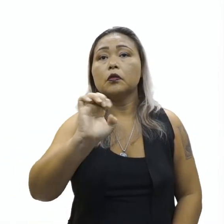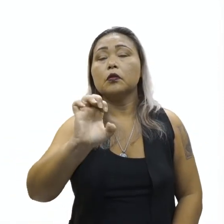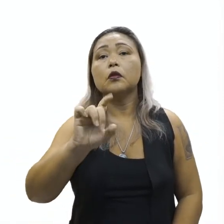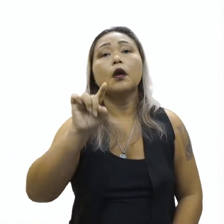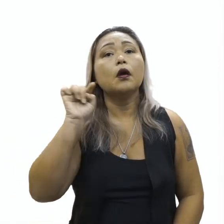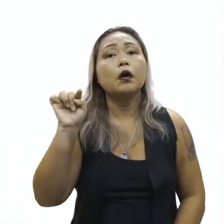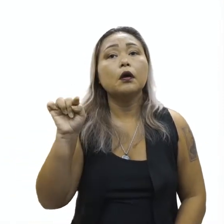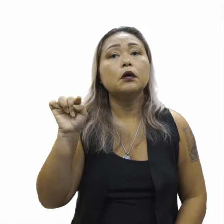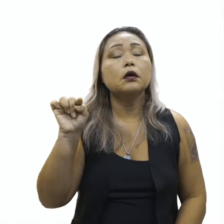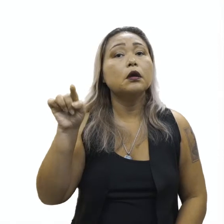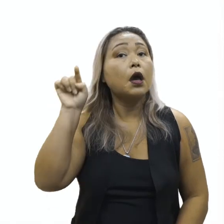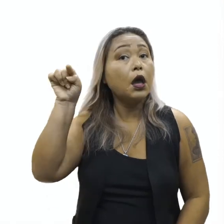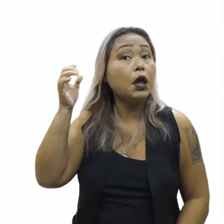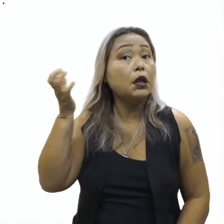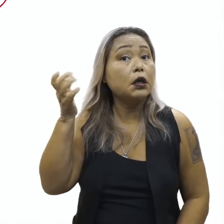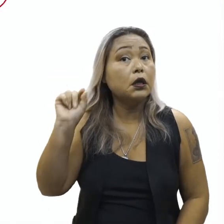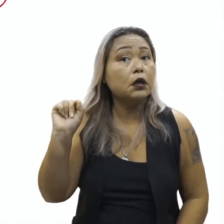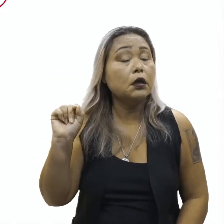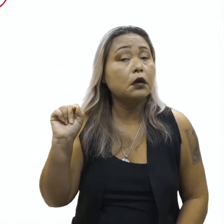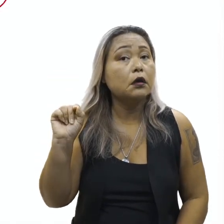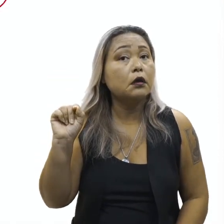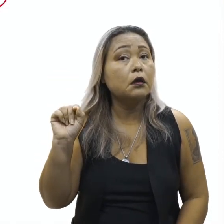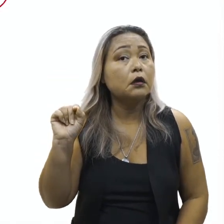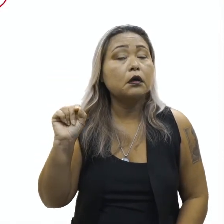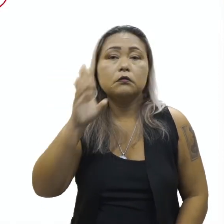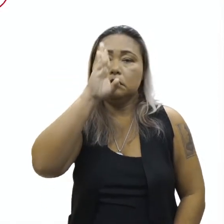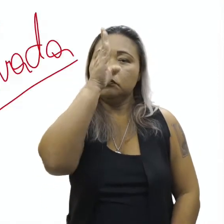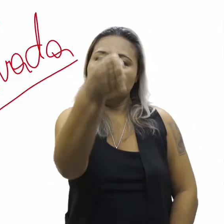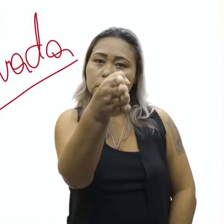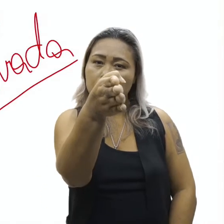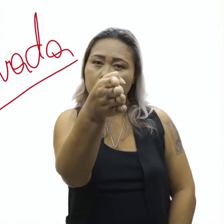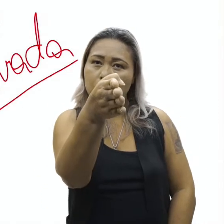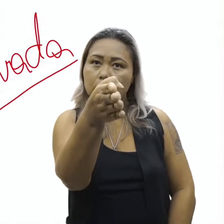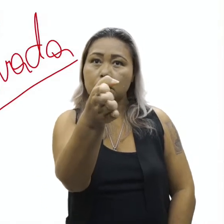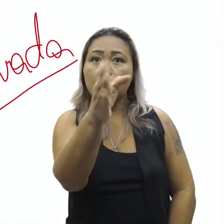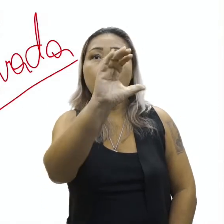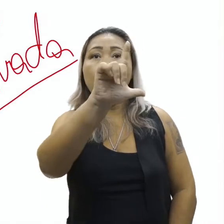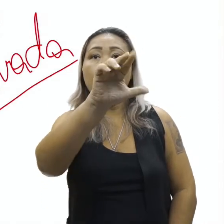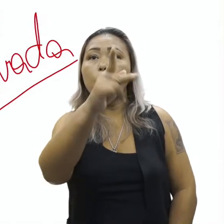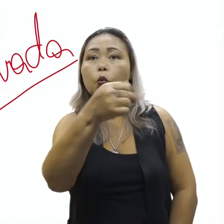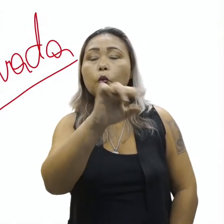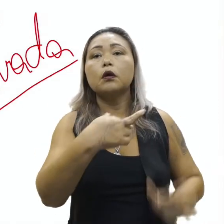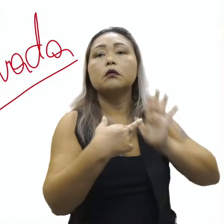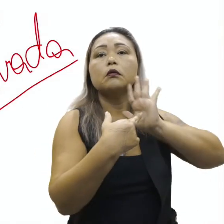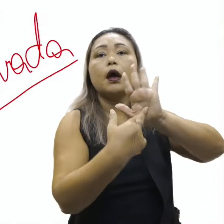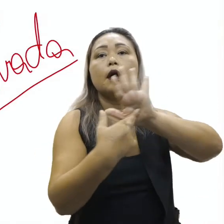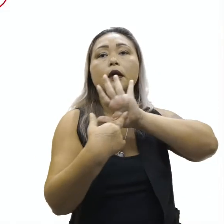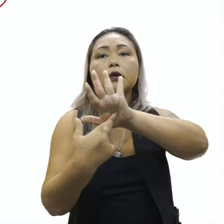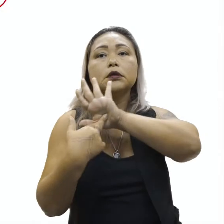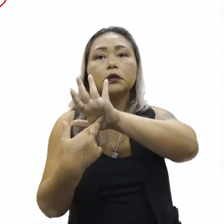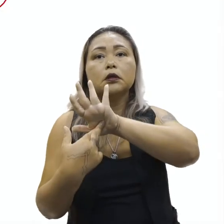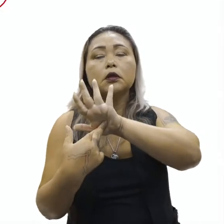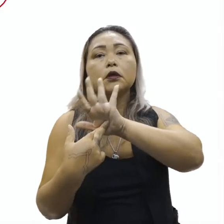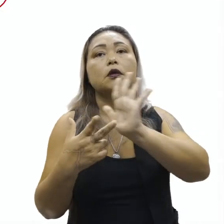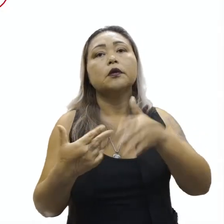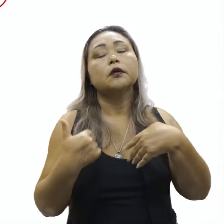a democracia direta. O Locke, a representativa. Ô, gente, é diferente, né? Vocês